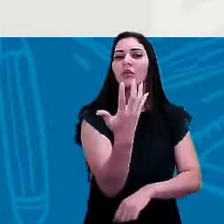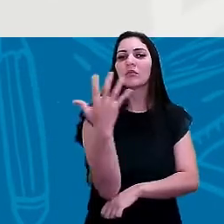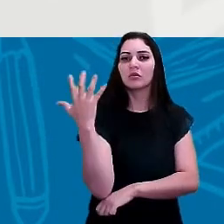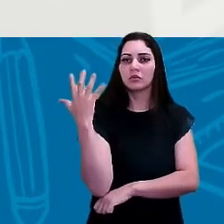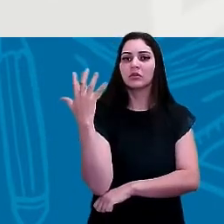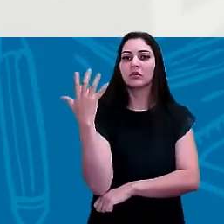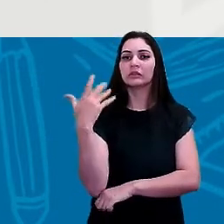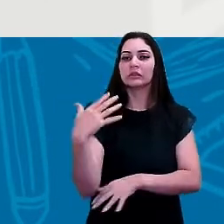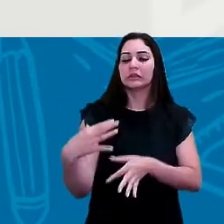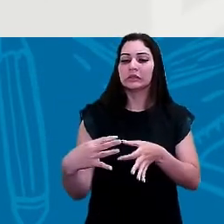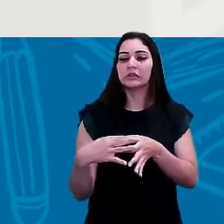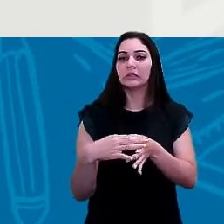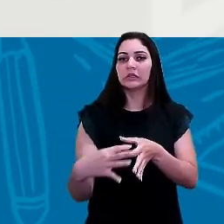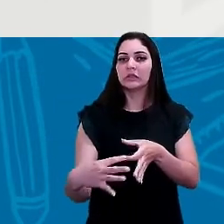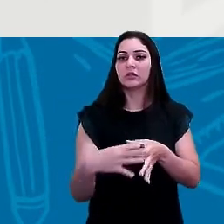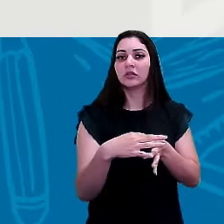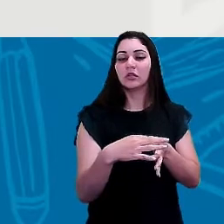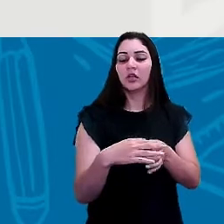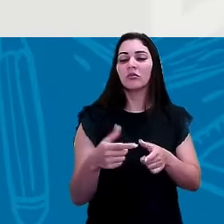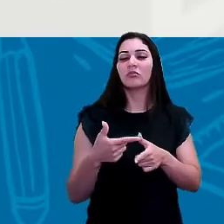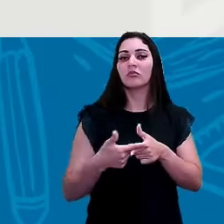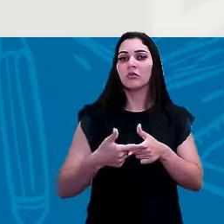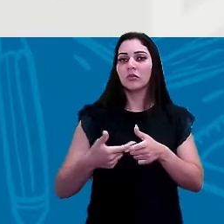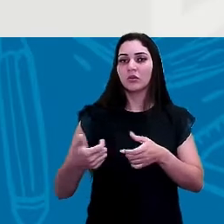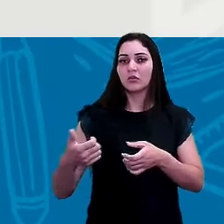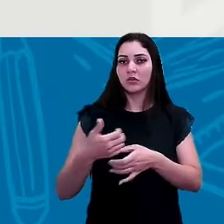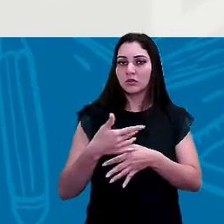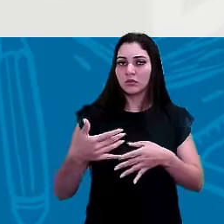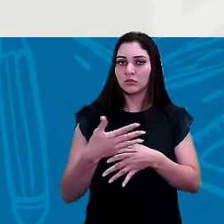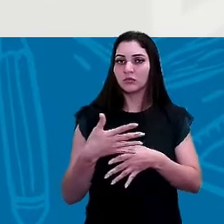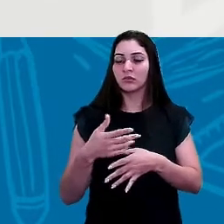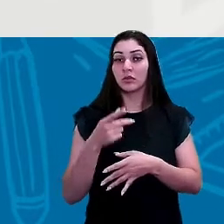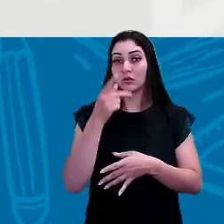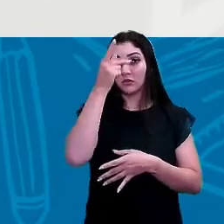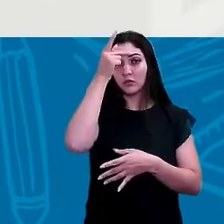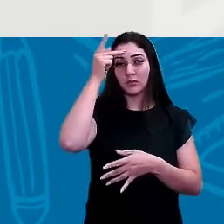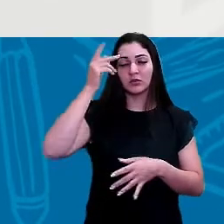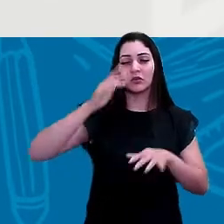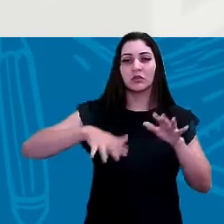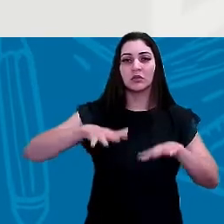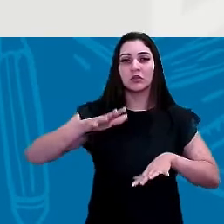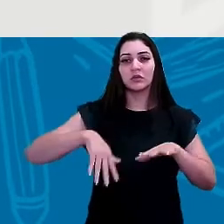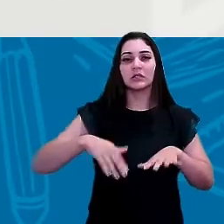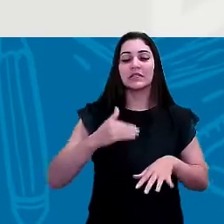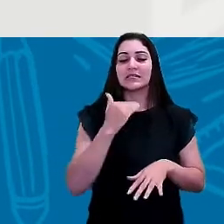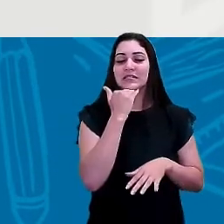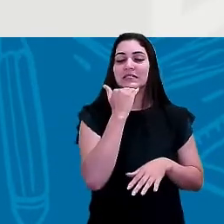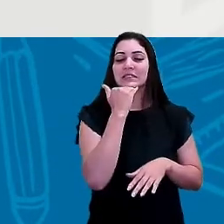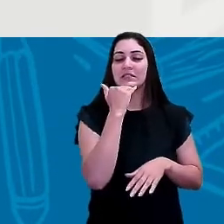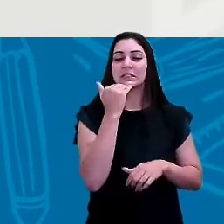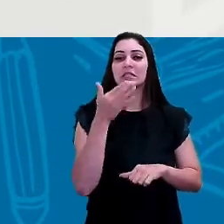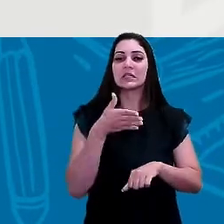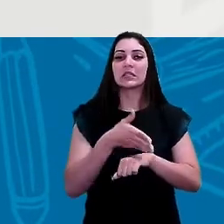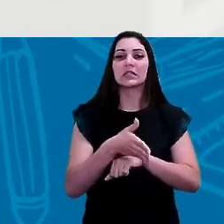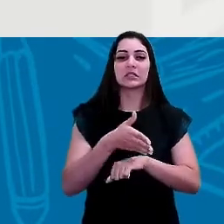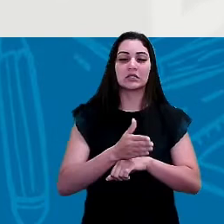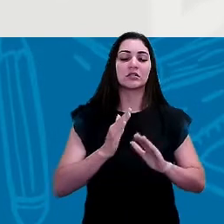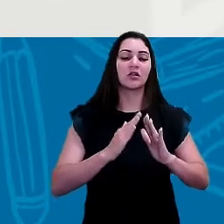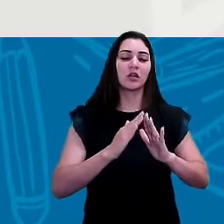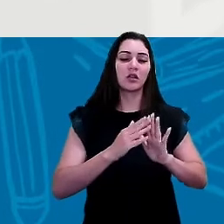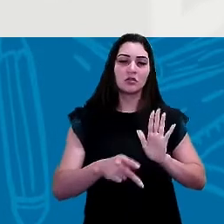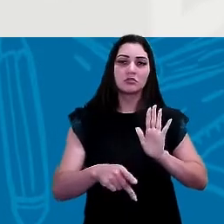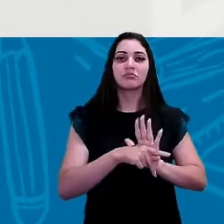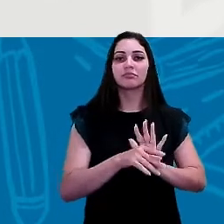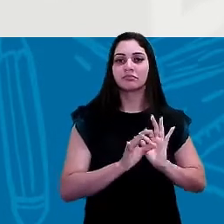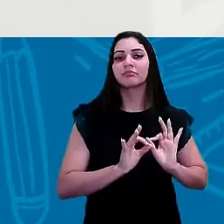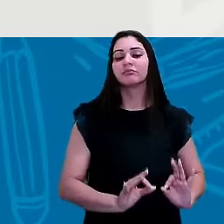muito ligados a esses problemas urbanos. Então, as pessoas, às vezes, sem acesso a uma moradia adequada, vão